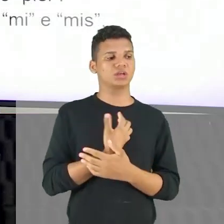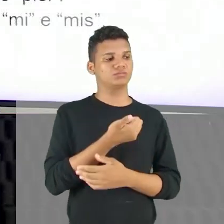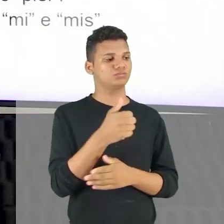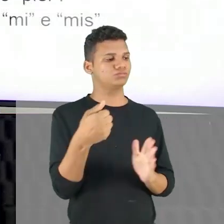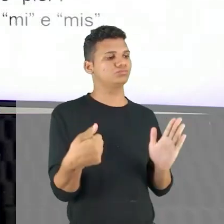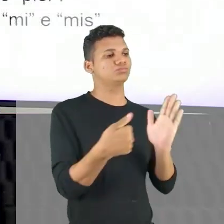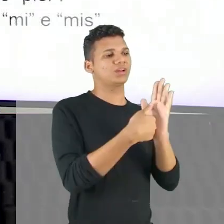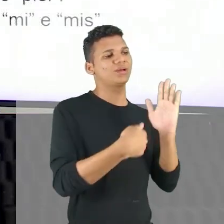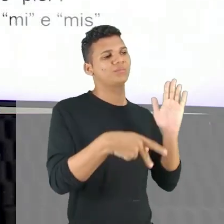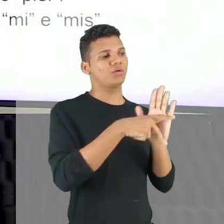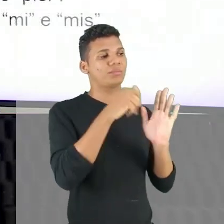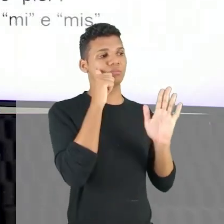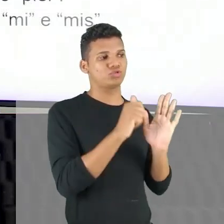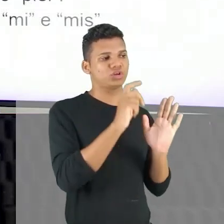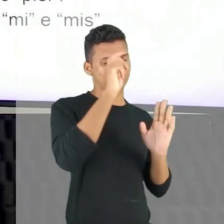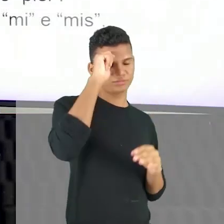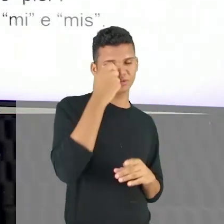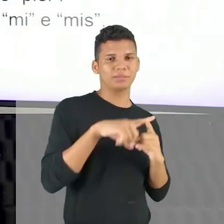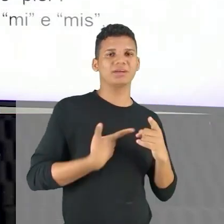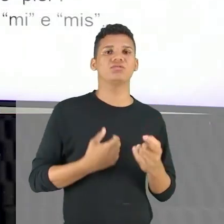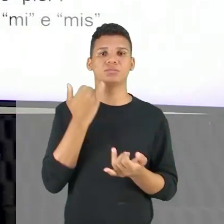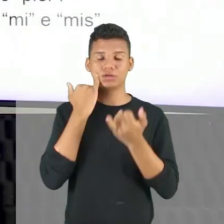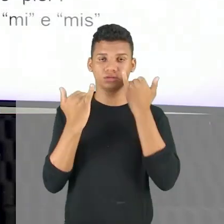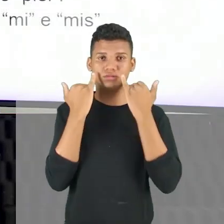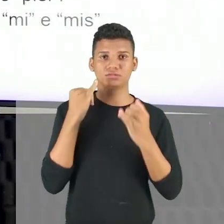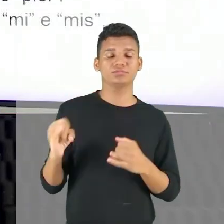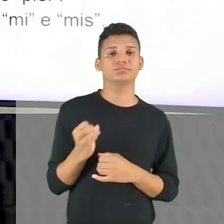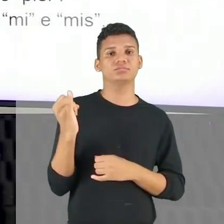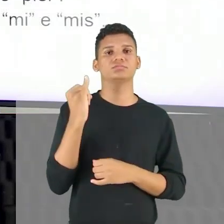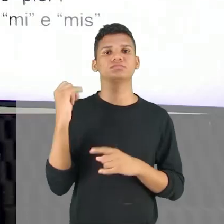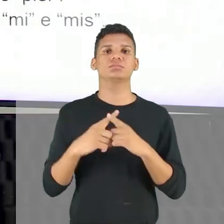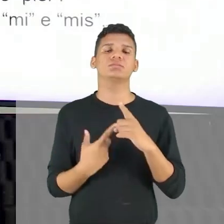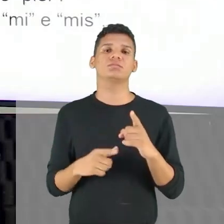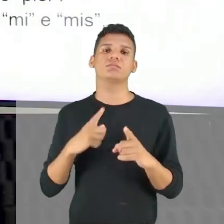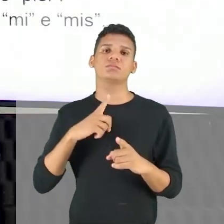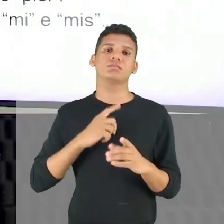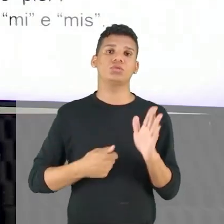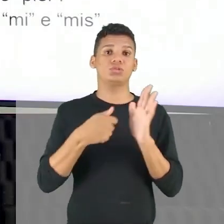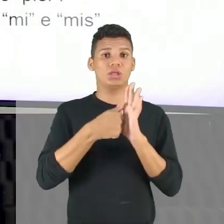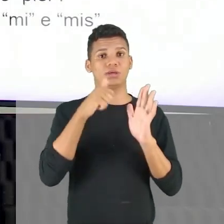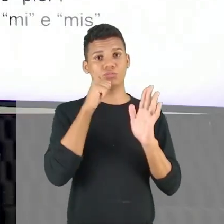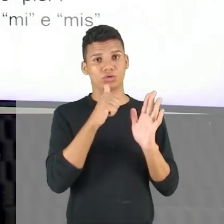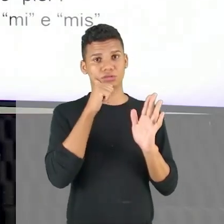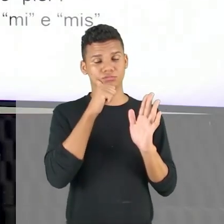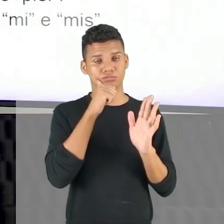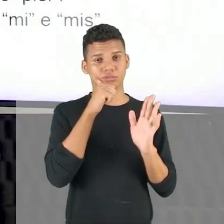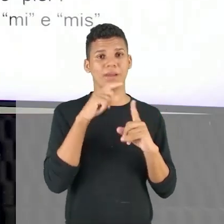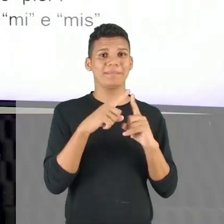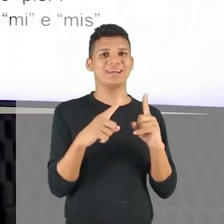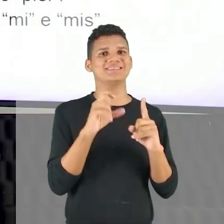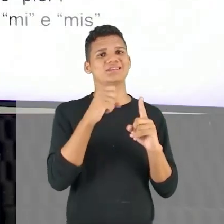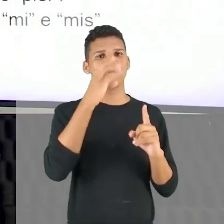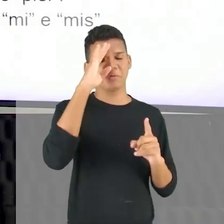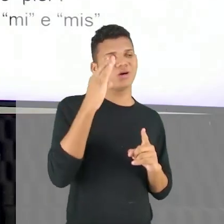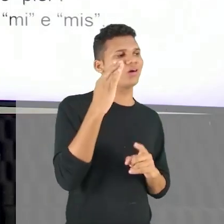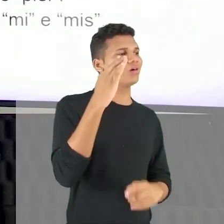negra. Outra informação importante, isso é atual, né, gente? A identidade da mulher, e principalmente a mulher negra,